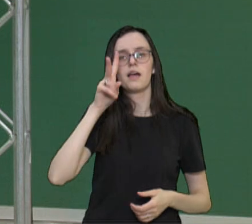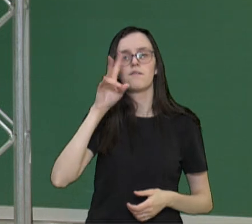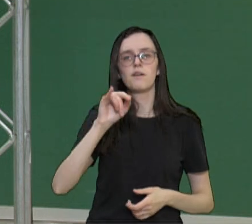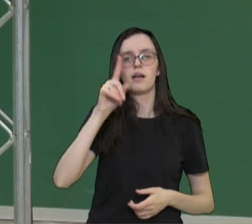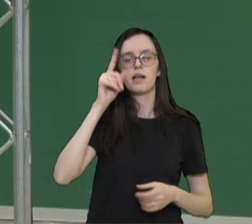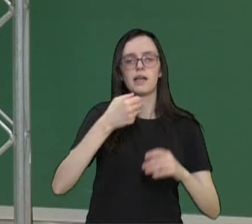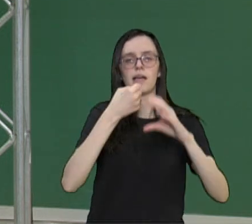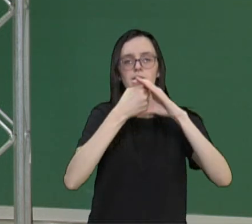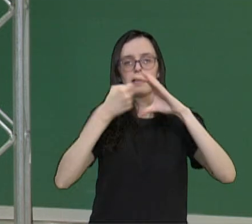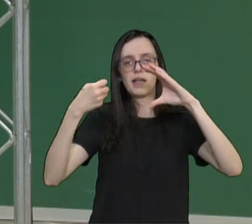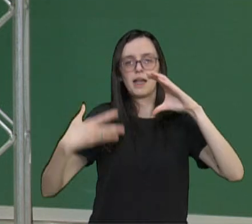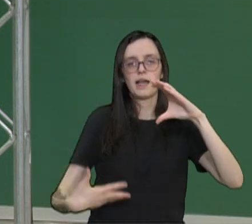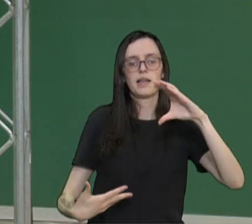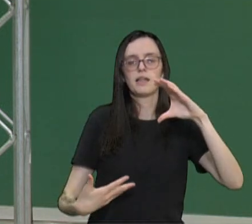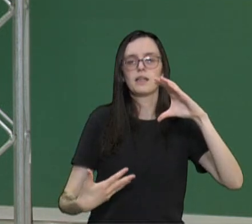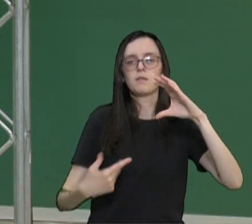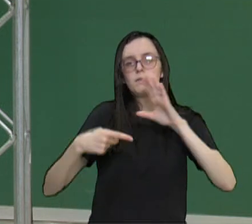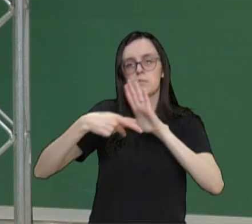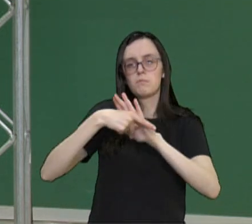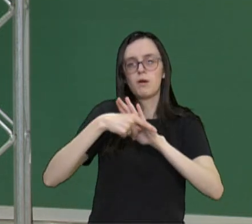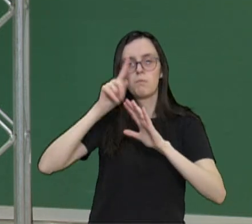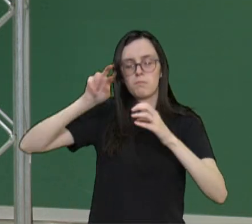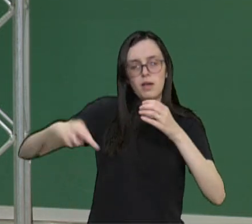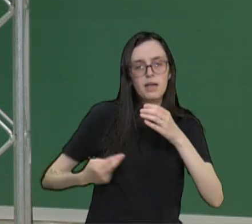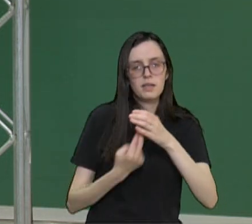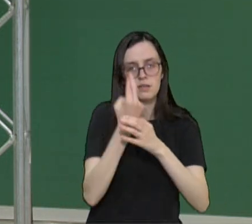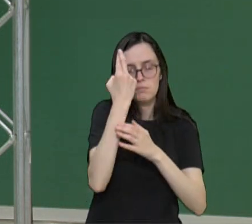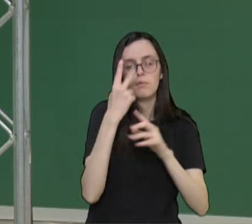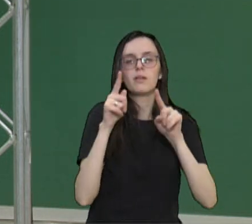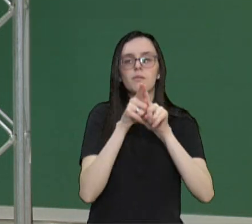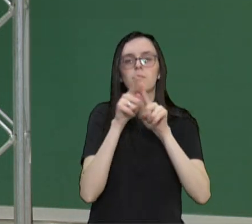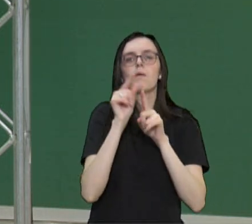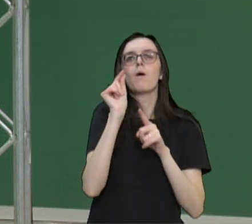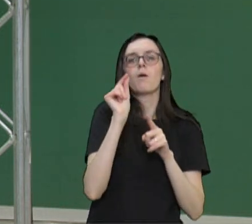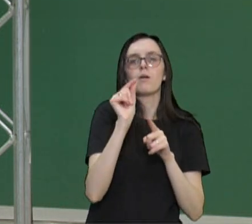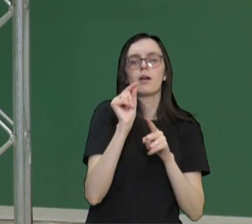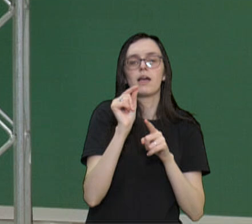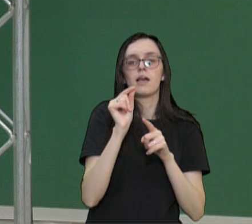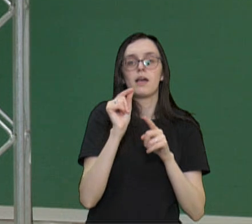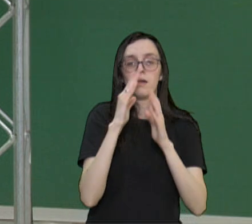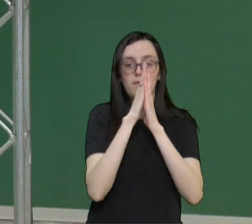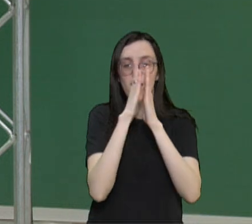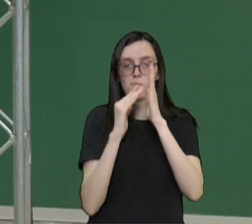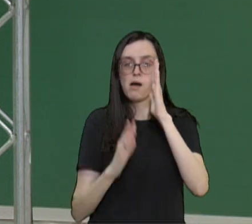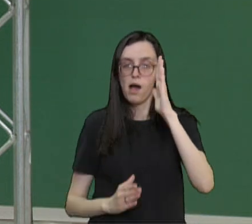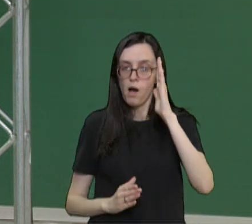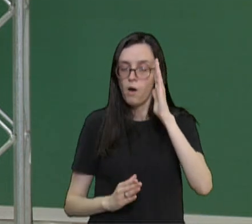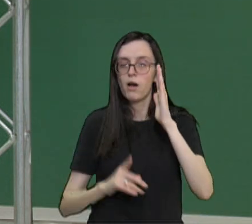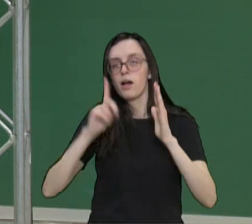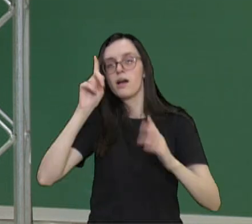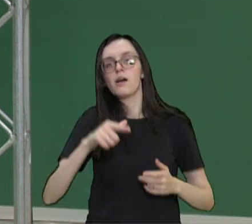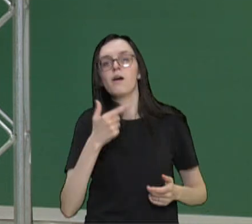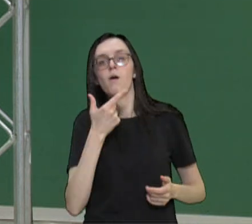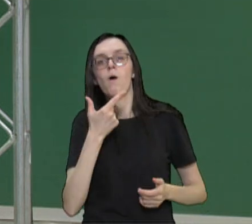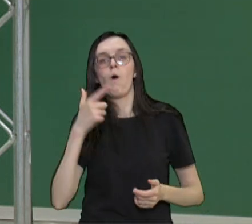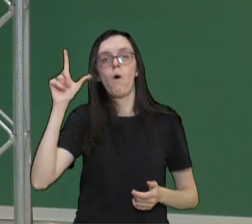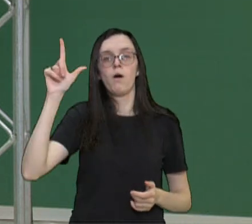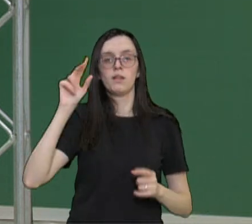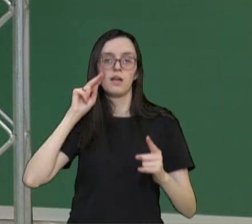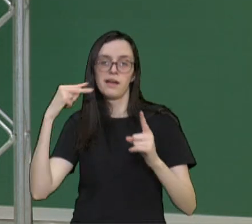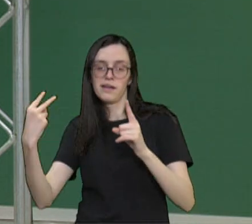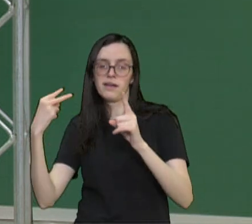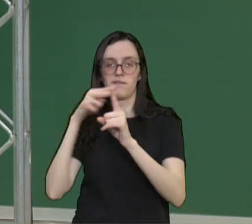das características do Renascimento e jogar umas outras que o barroco depois vai ter uma outra